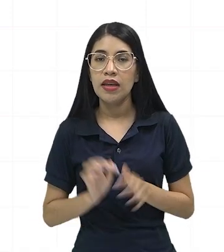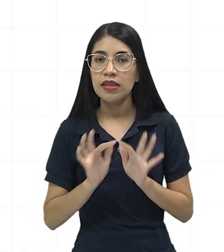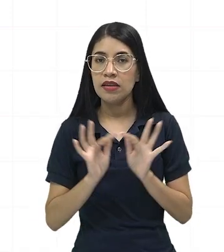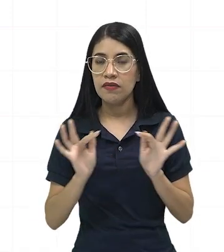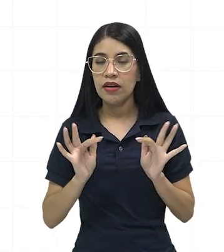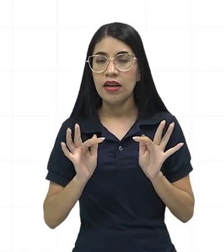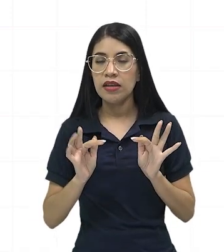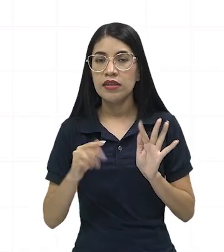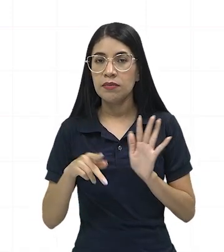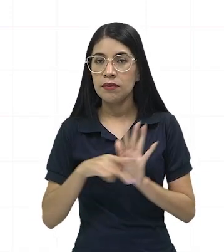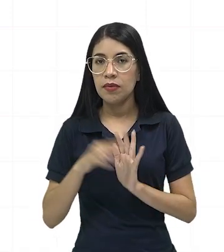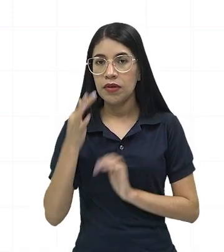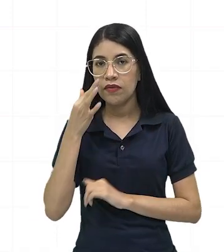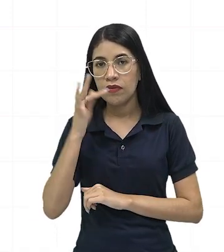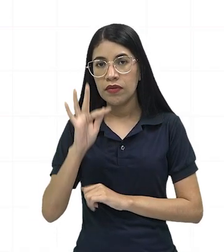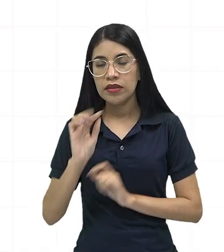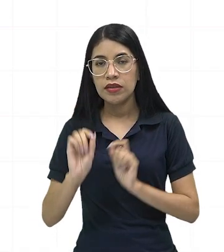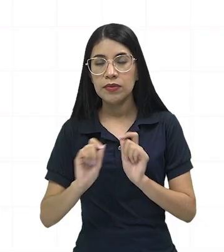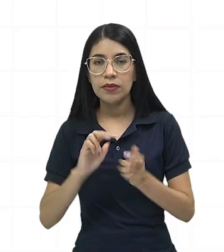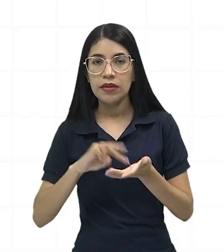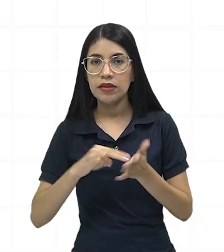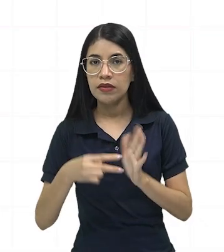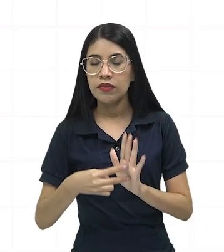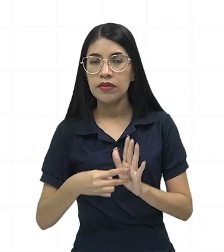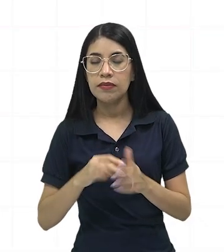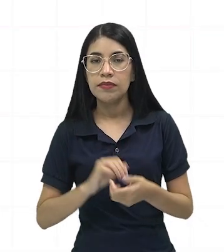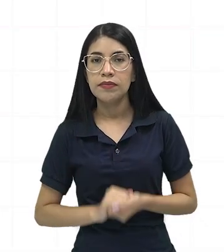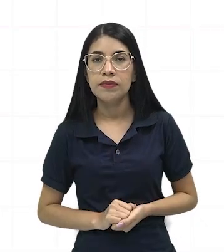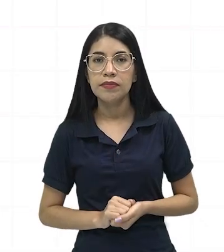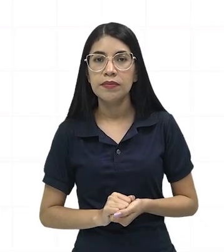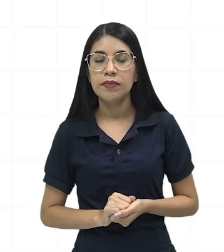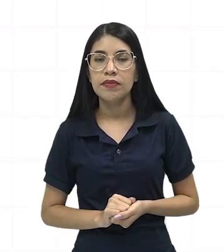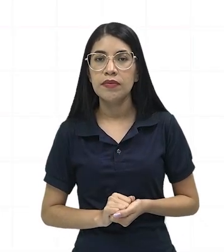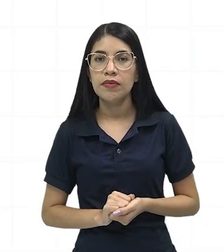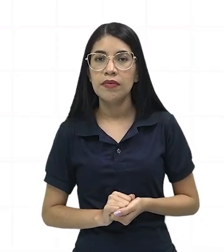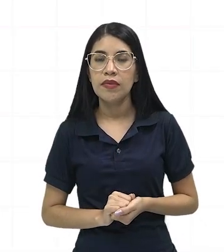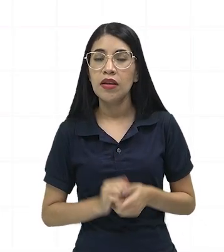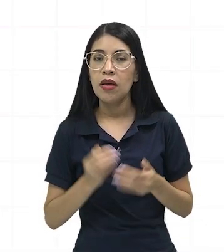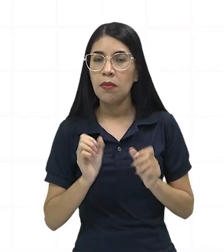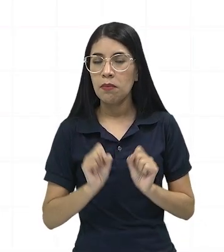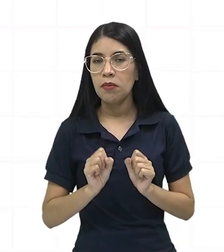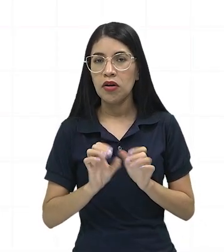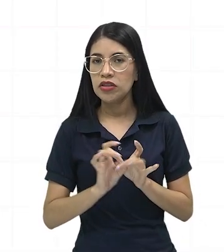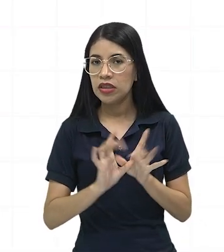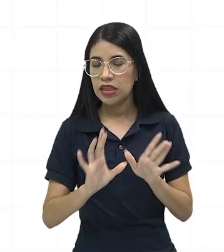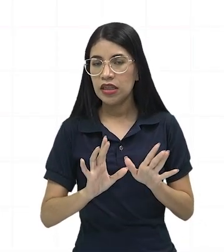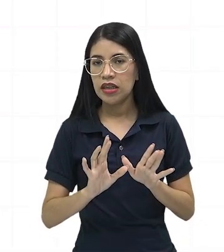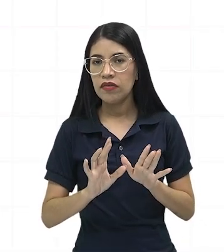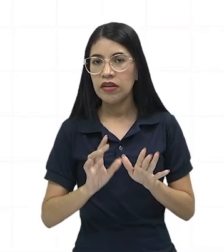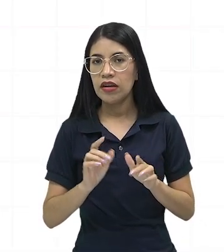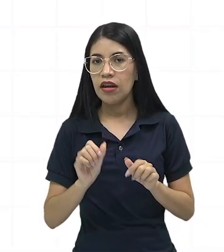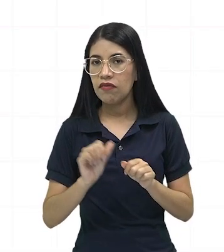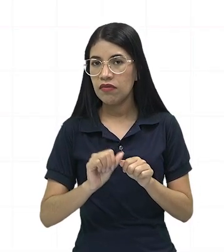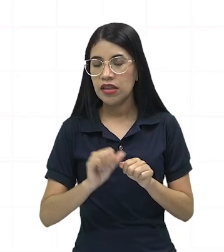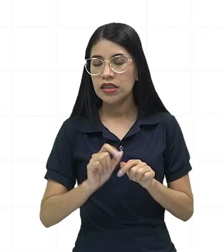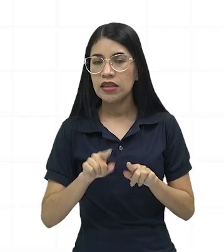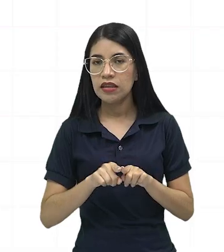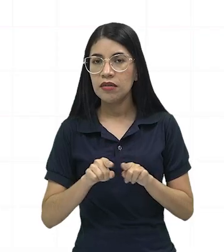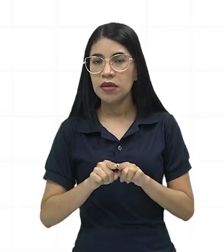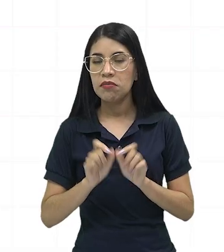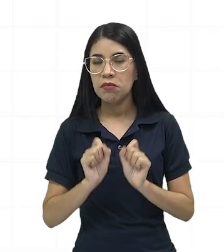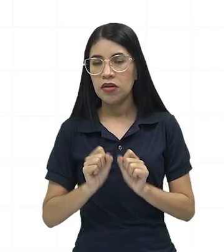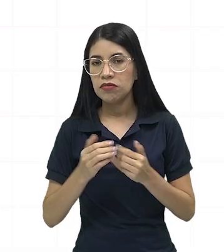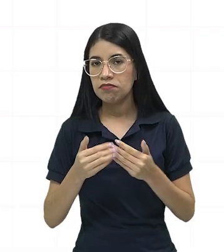em francês, laissez-faire, laissez-passer, deixar e fazer, deixar e passar, resume